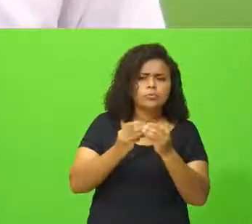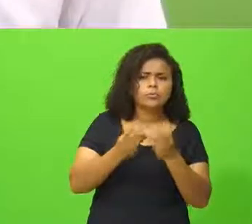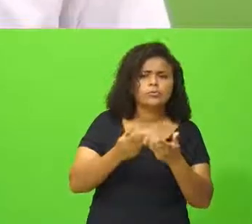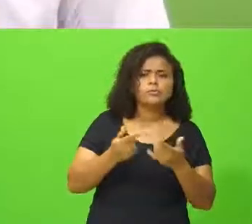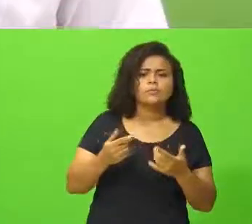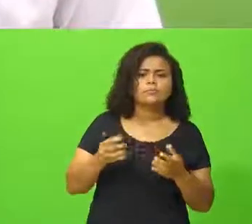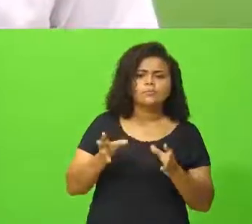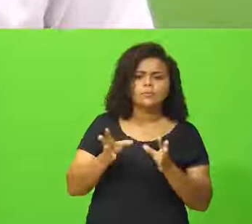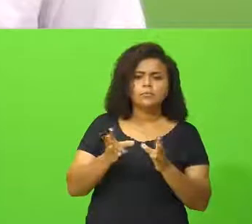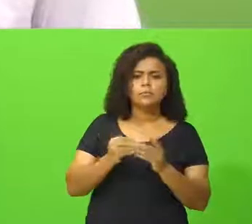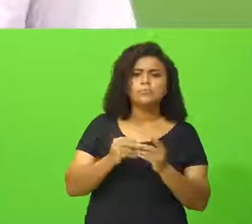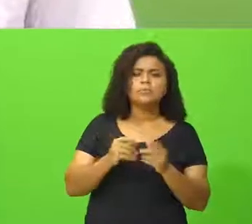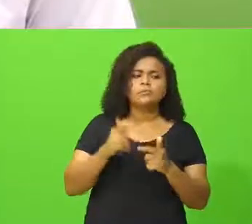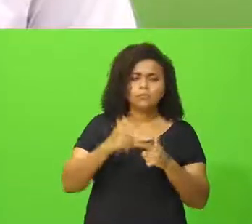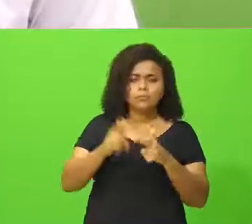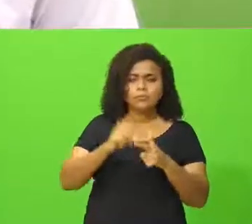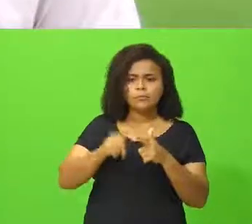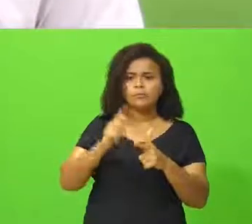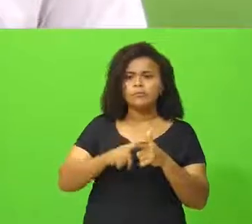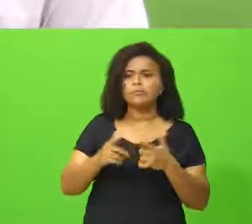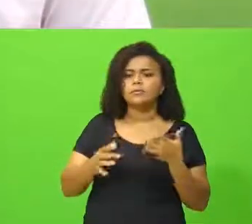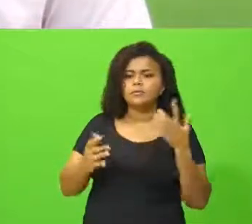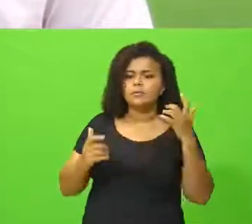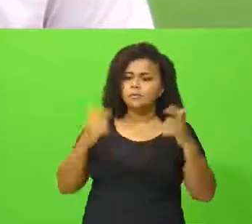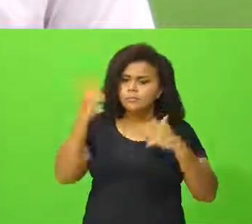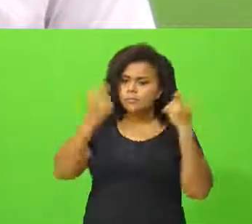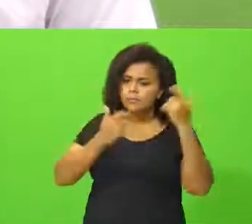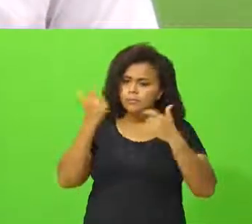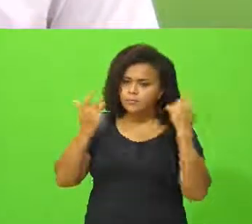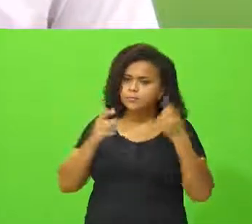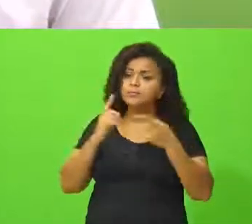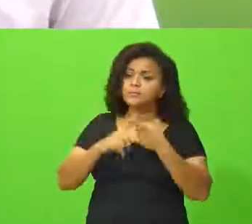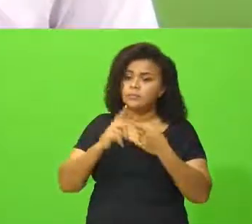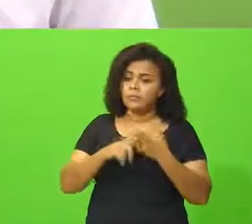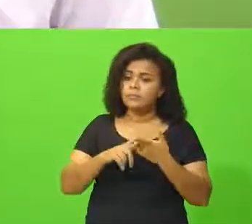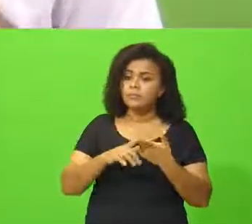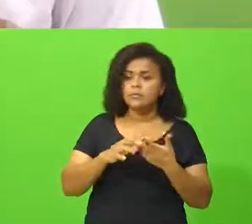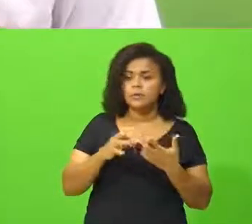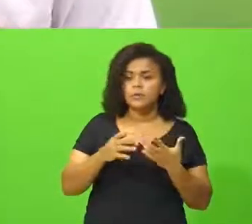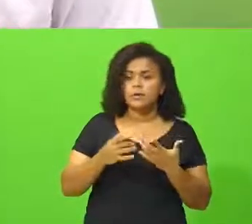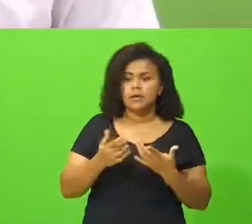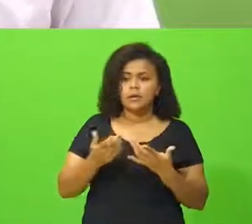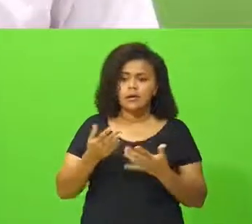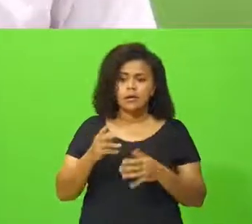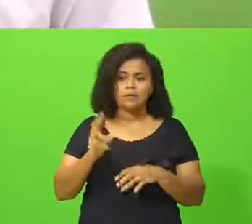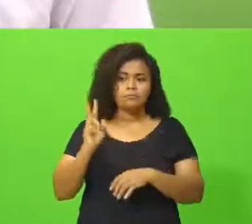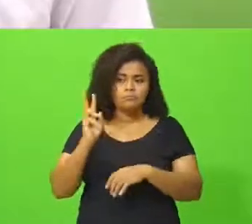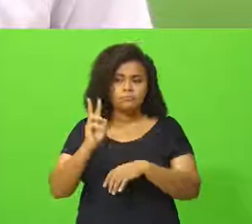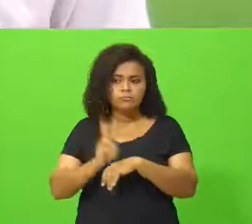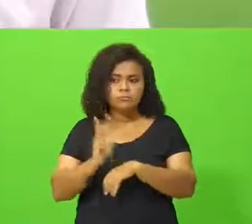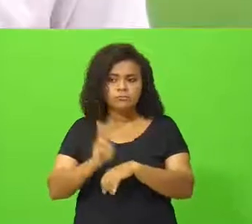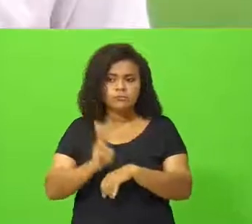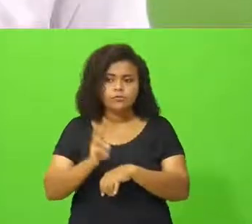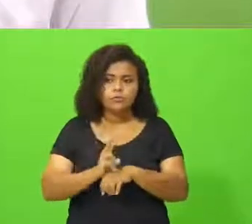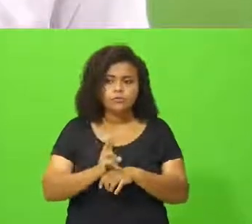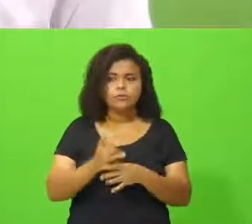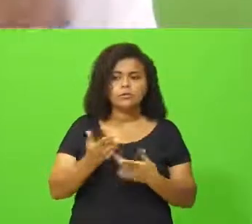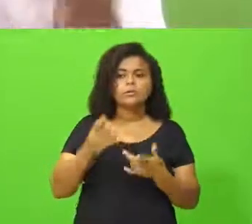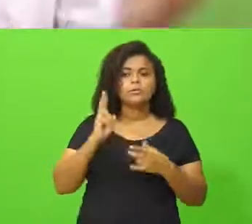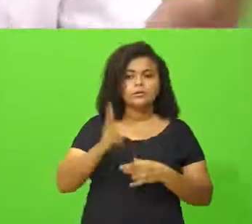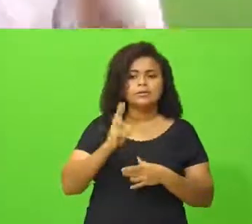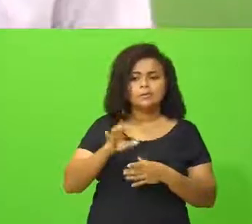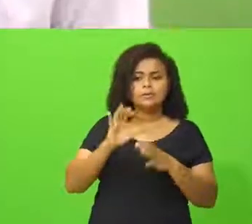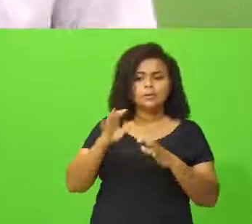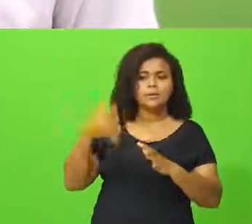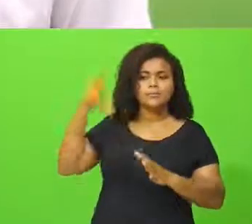consequências, nós vamos ter a preocupação, principalmente da Organização das Nações Unidas, em elaborar conferências